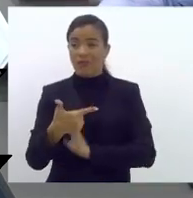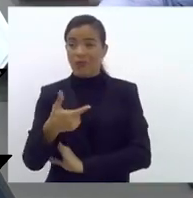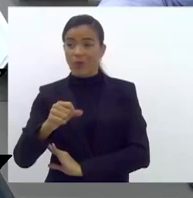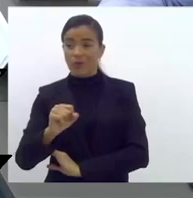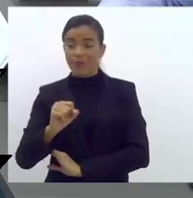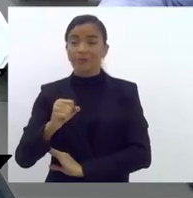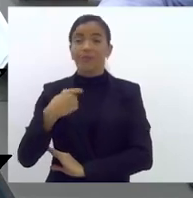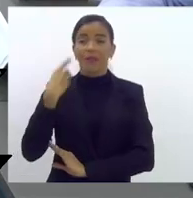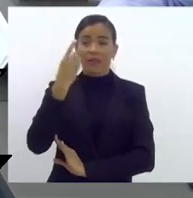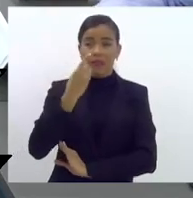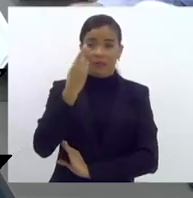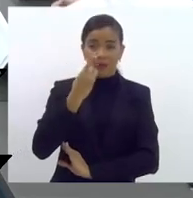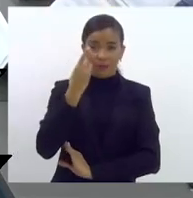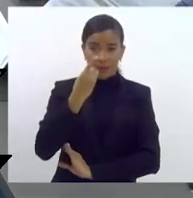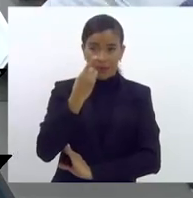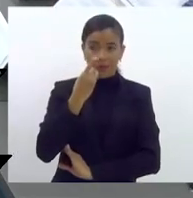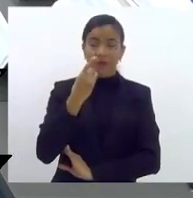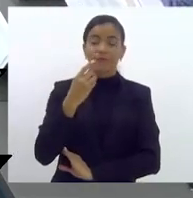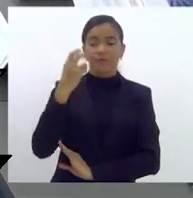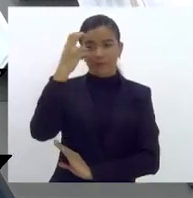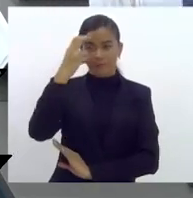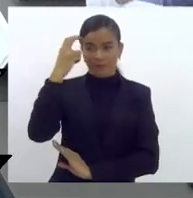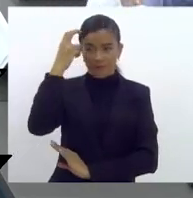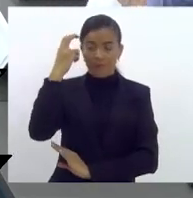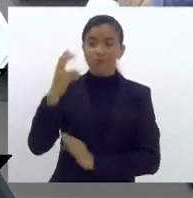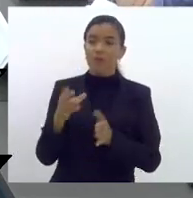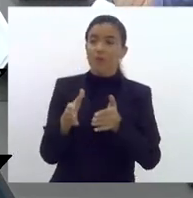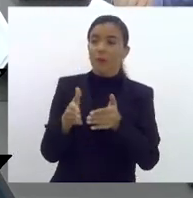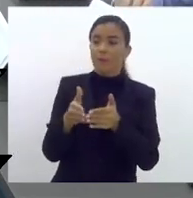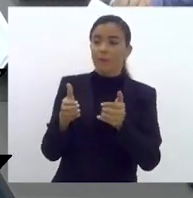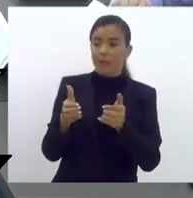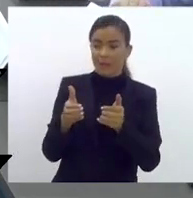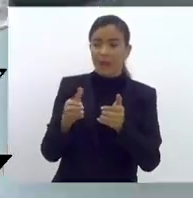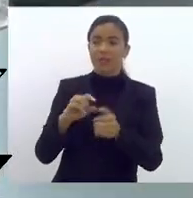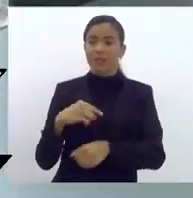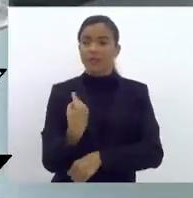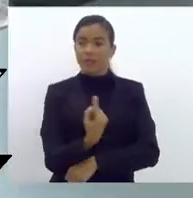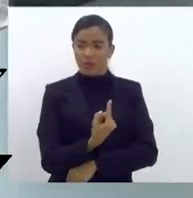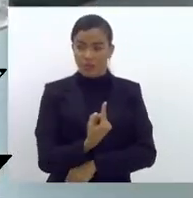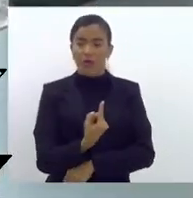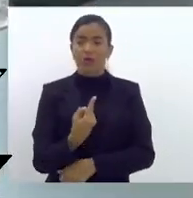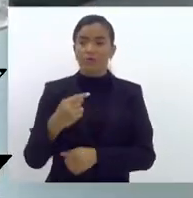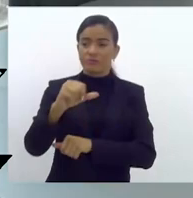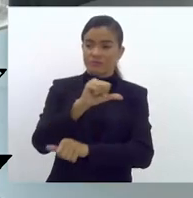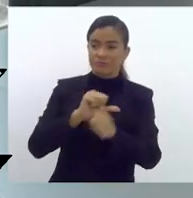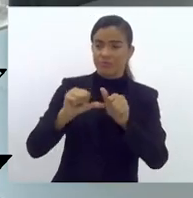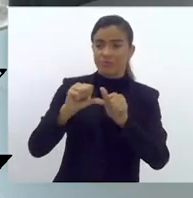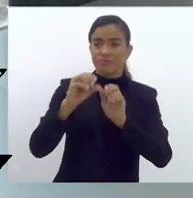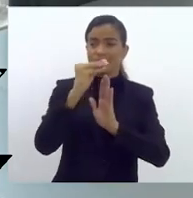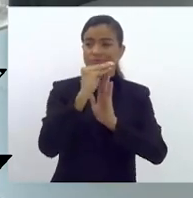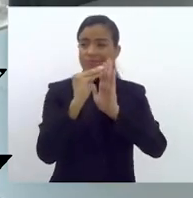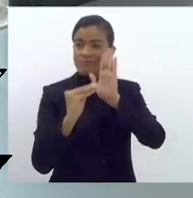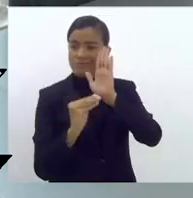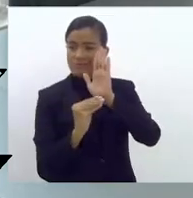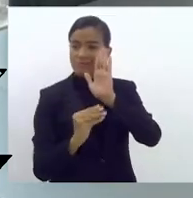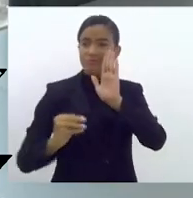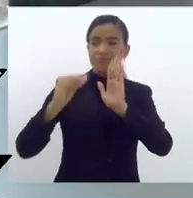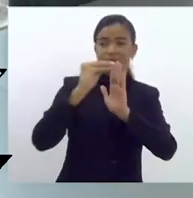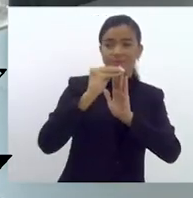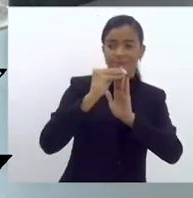a deputada a deputada Verônica pede que nós façamos a inversão dos trabalhos para trazer aqui